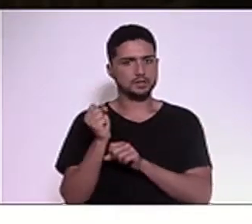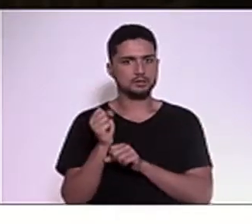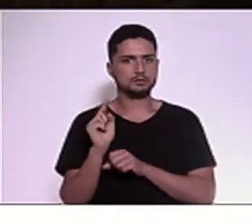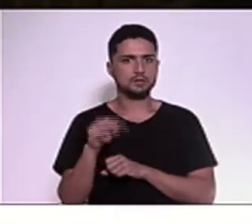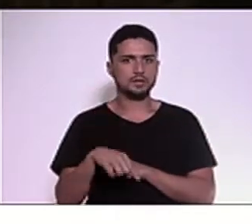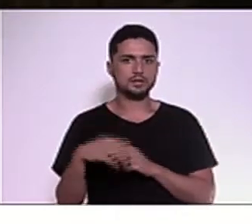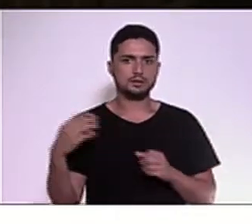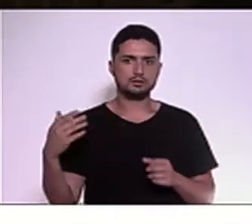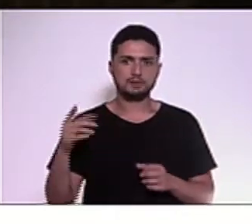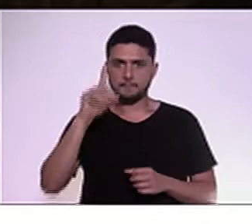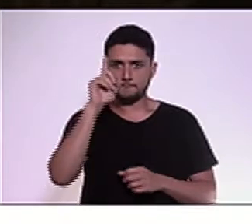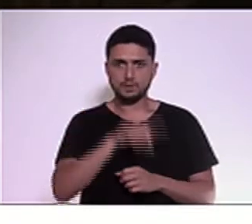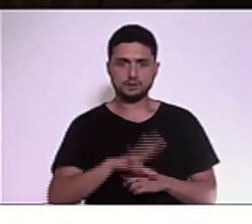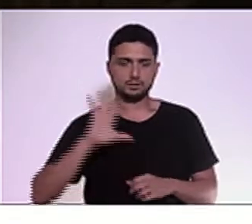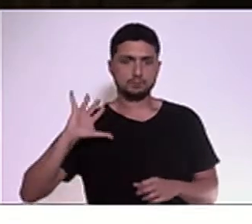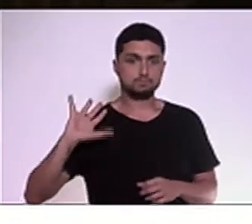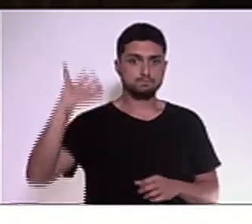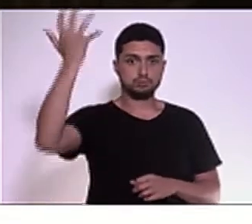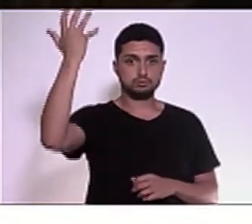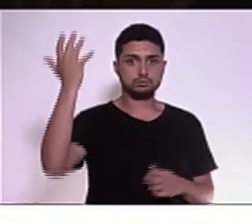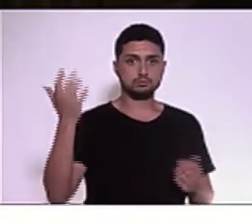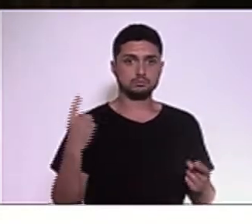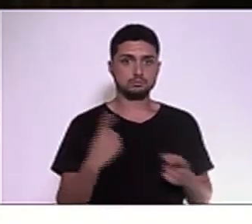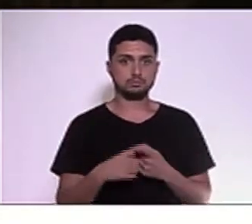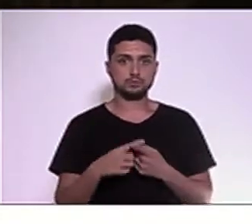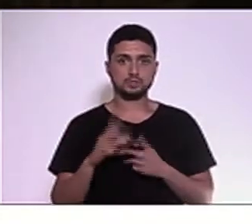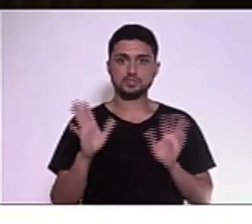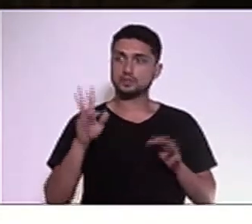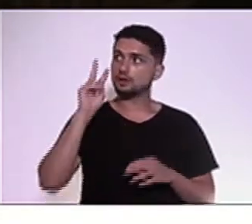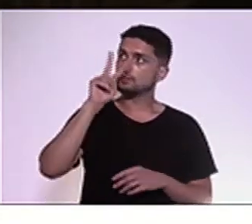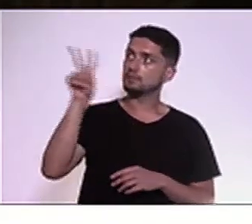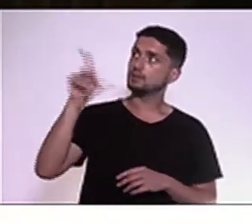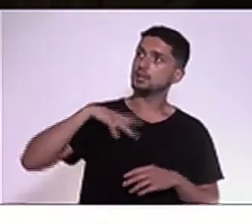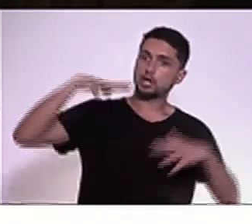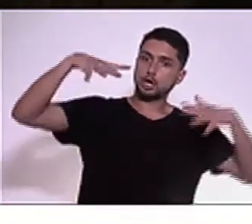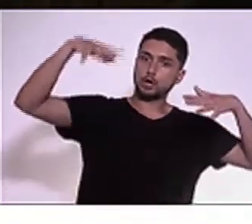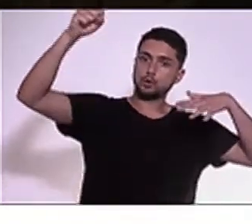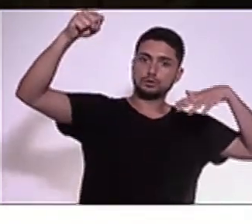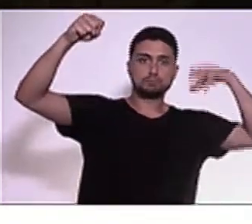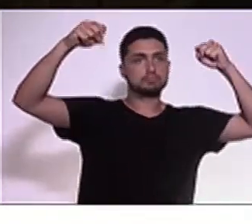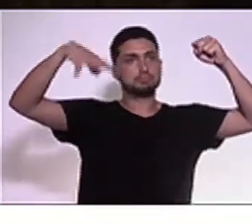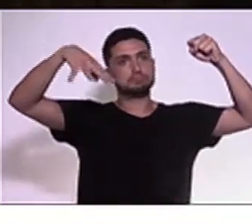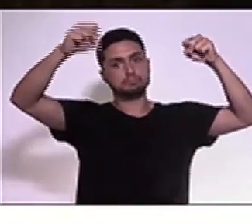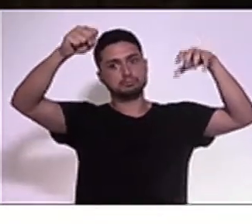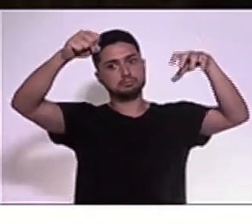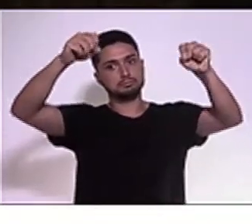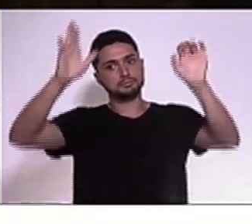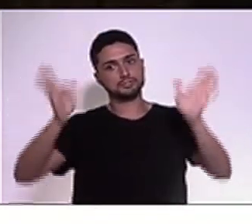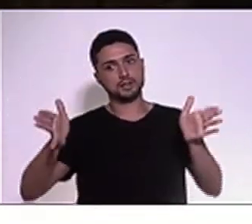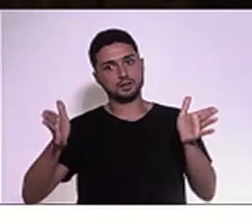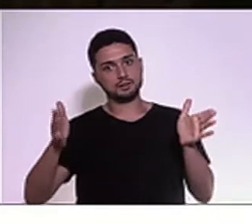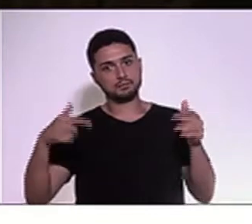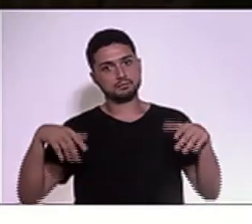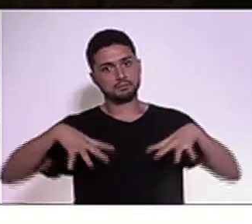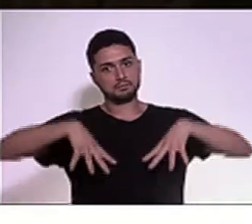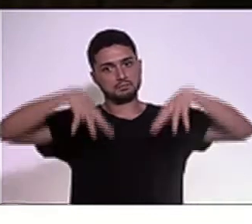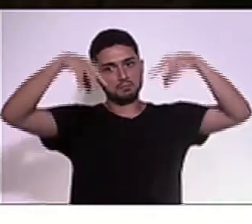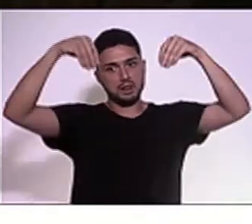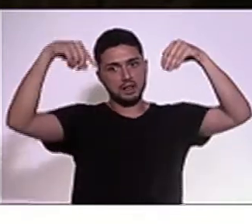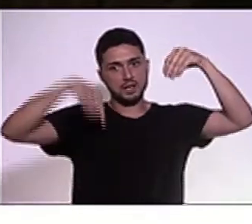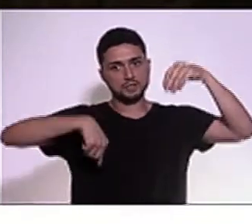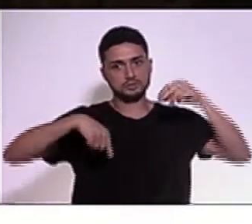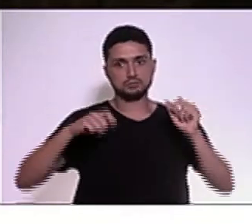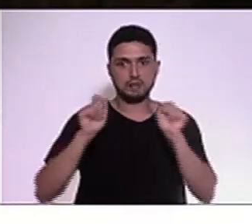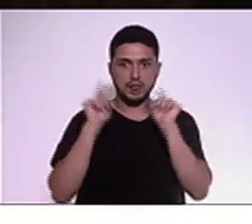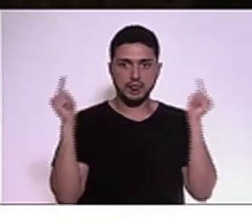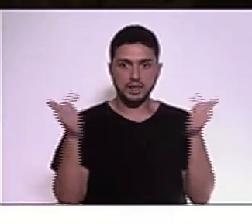apagar das luzes, literalmente, porque já vemos aqui algumas luzes desligadas no palácio